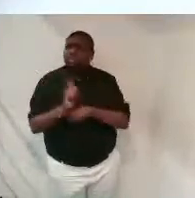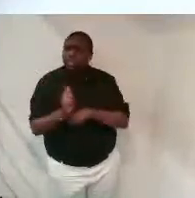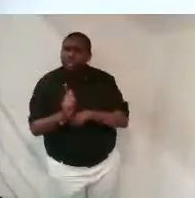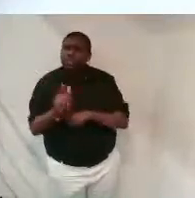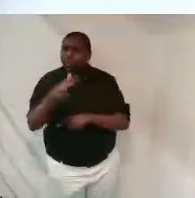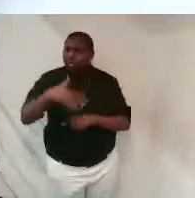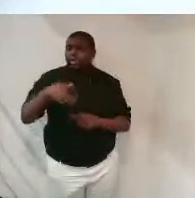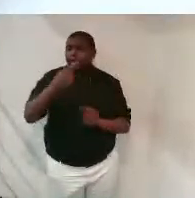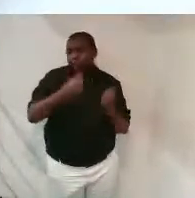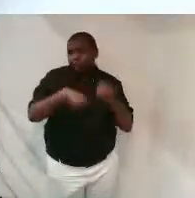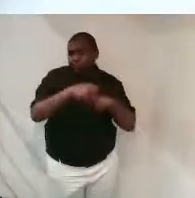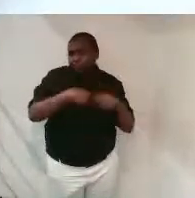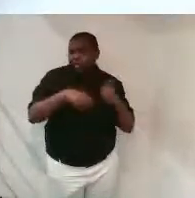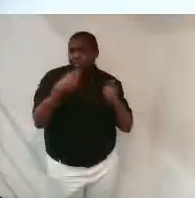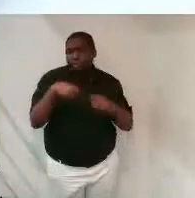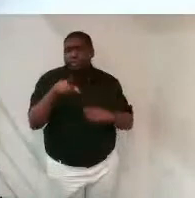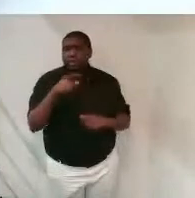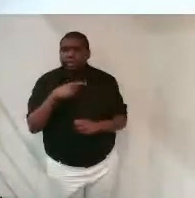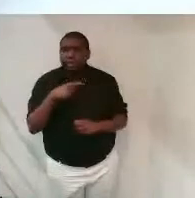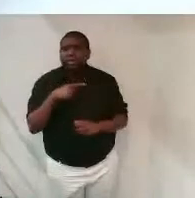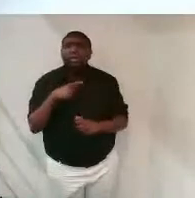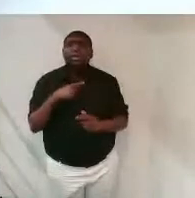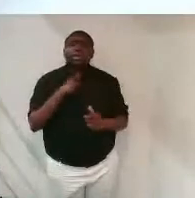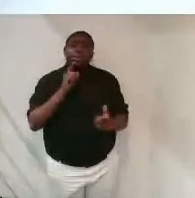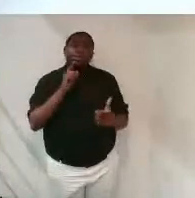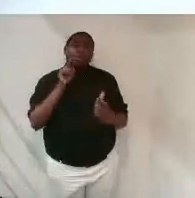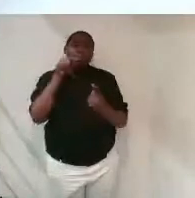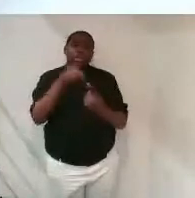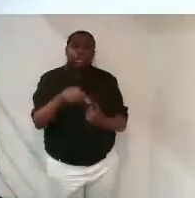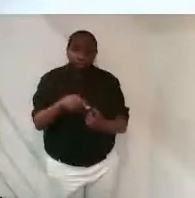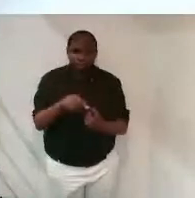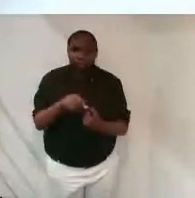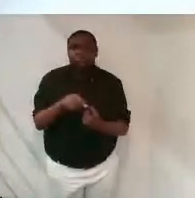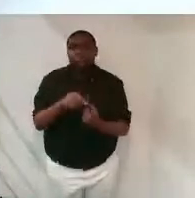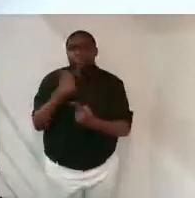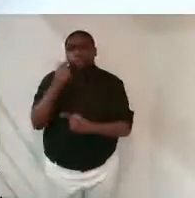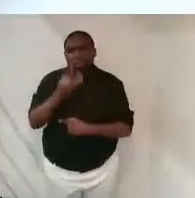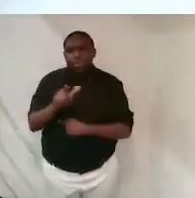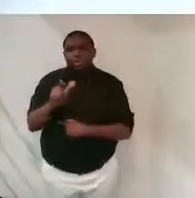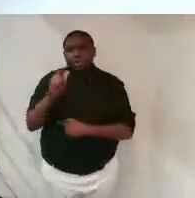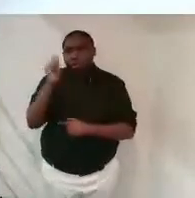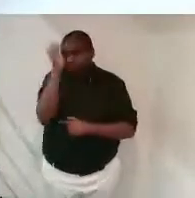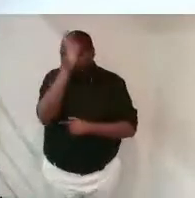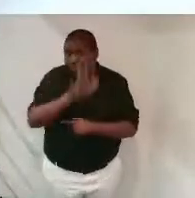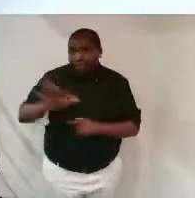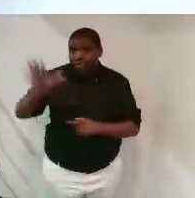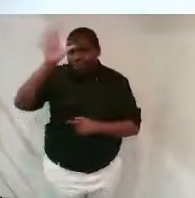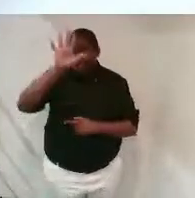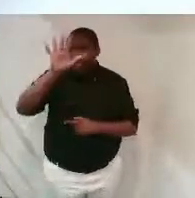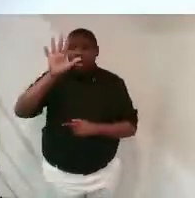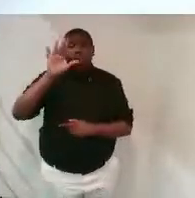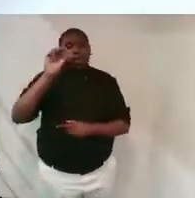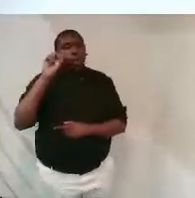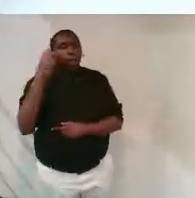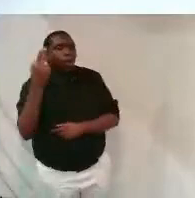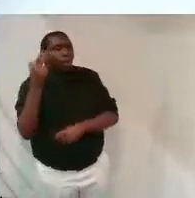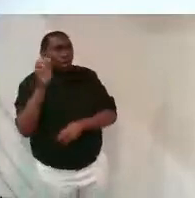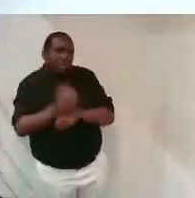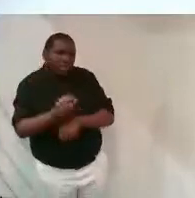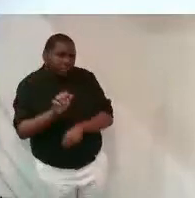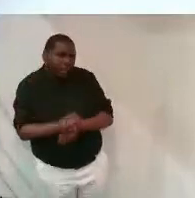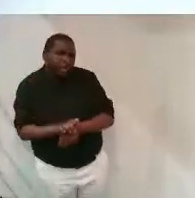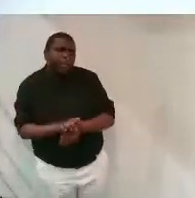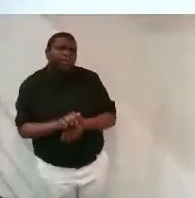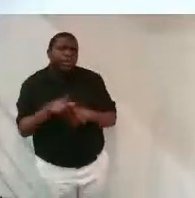setores econômicos tenham que atingir determinada meta, que seja no âmbito nacional e não no âmbito estadual, nós